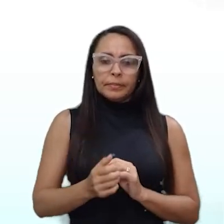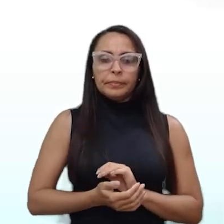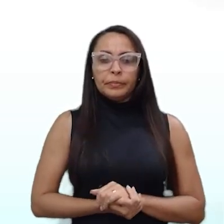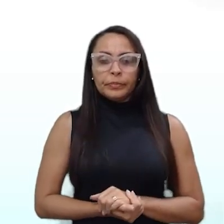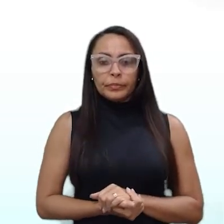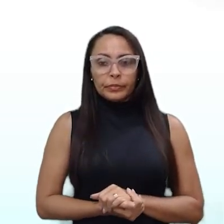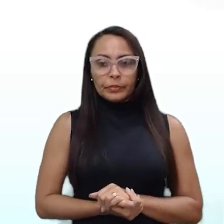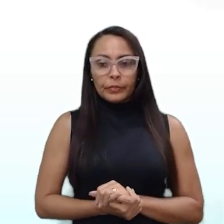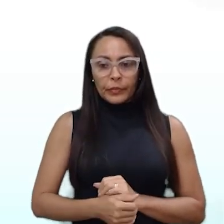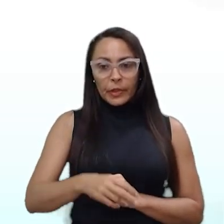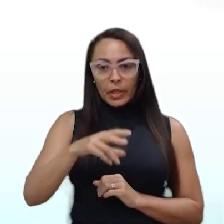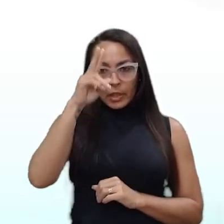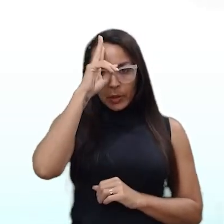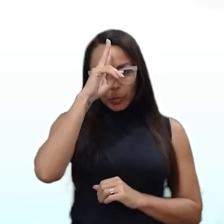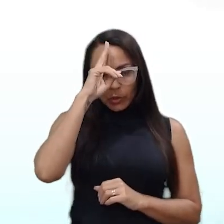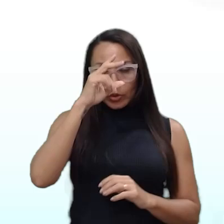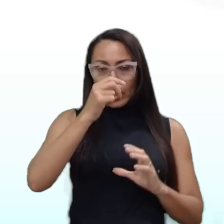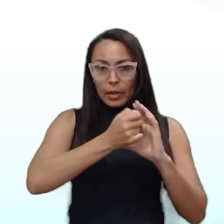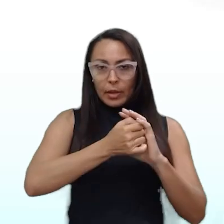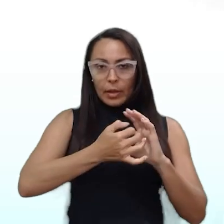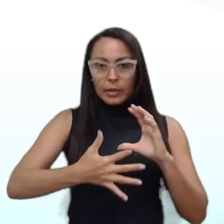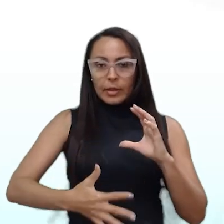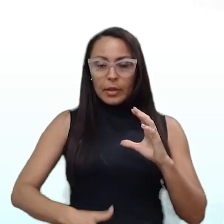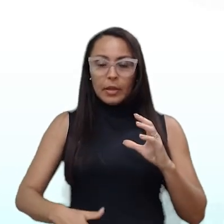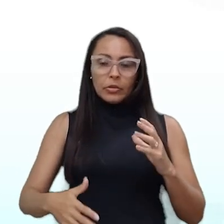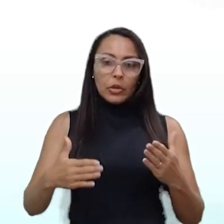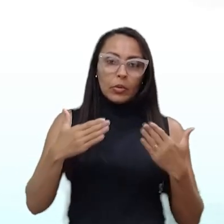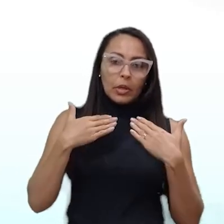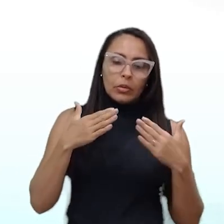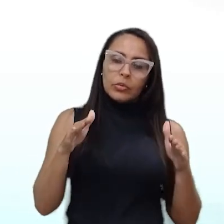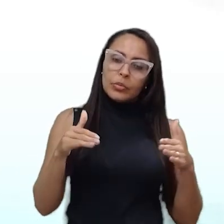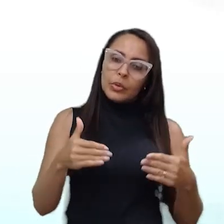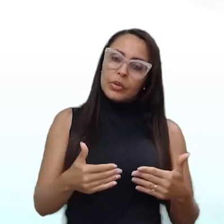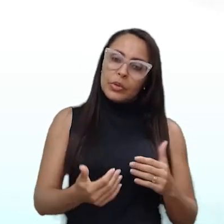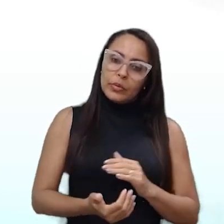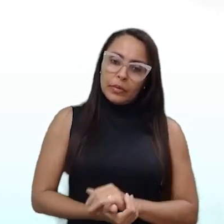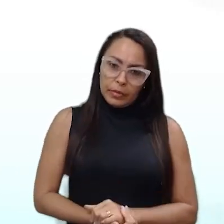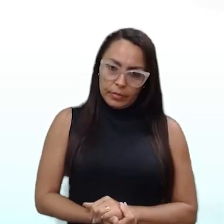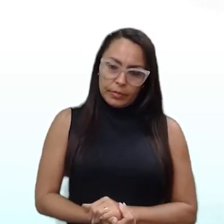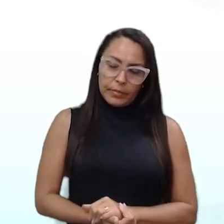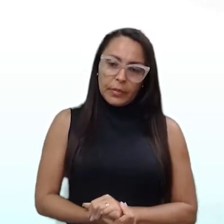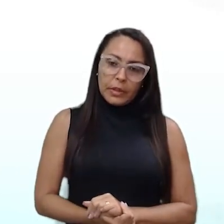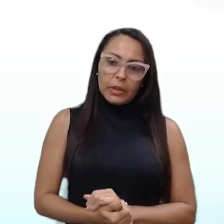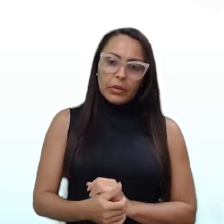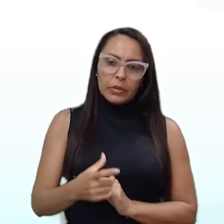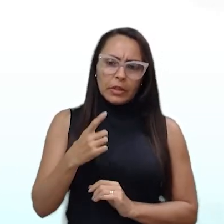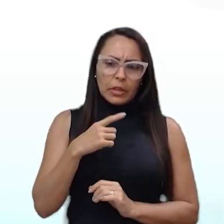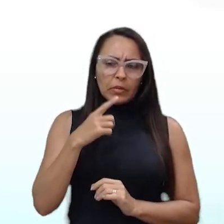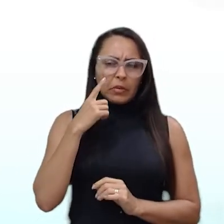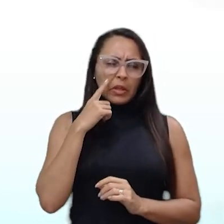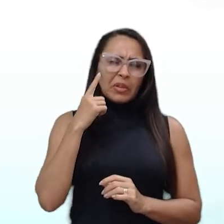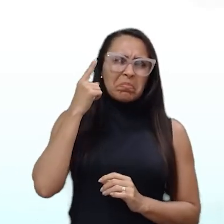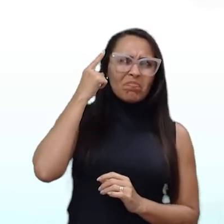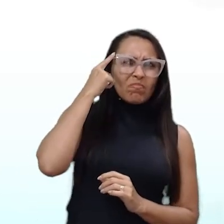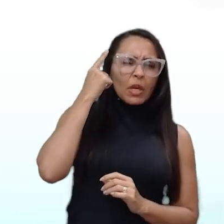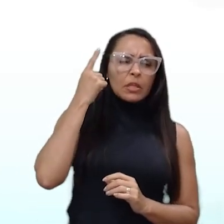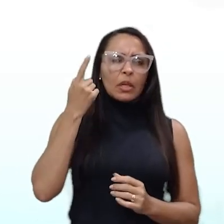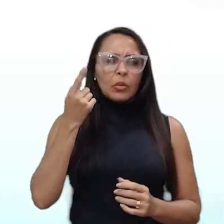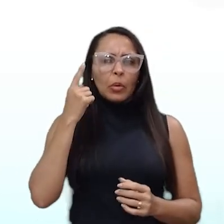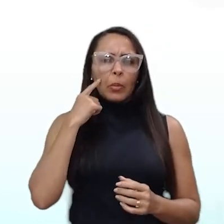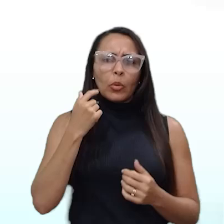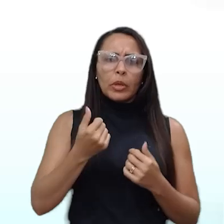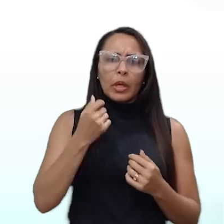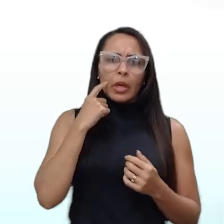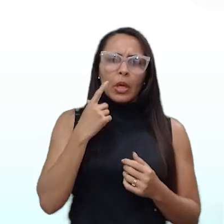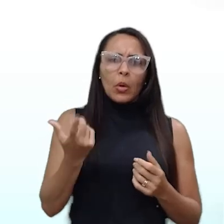ok? Bom, lembrando que o que é característica da matéria é o calor específico. E aí eu tenho certeza que você já deve ter se questionado por que uma